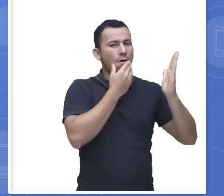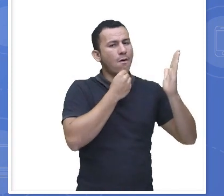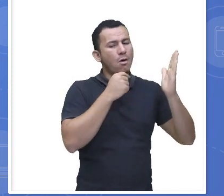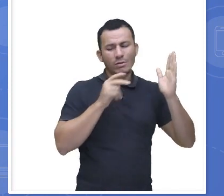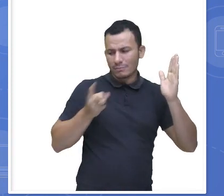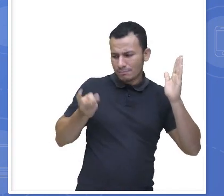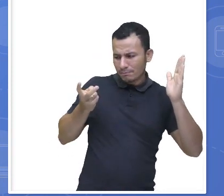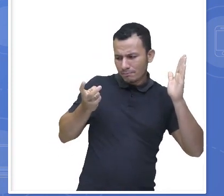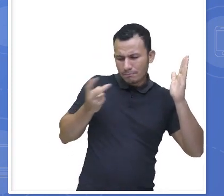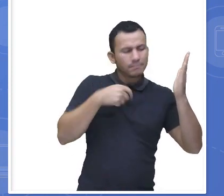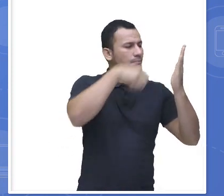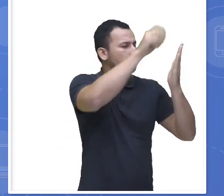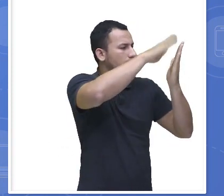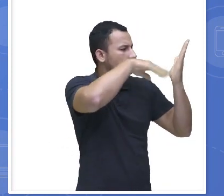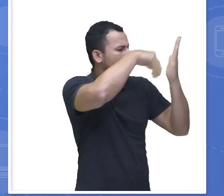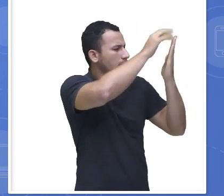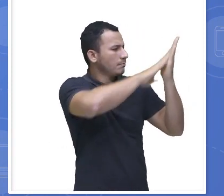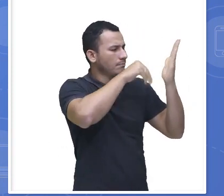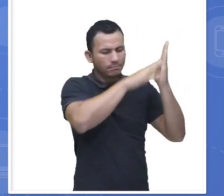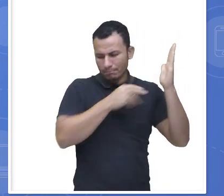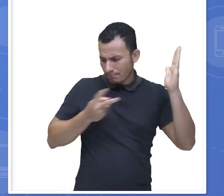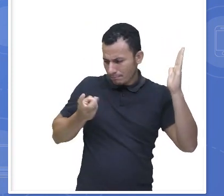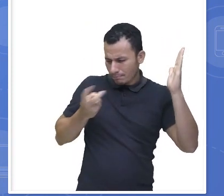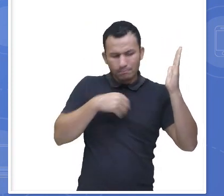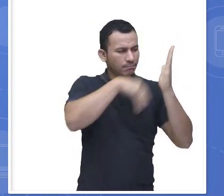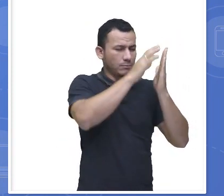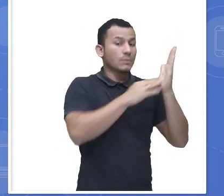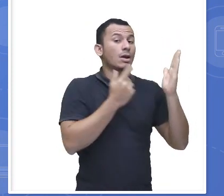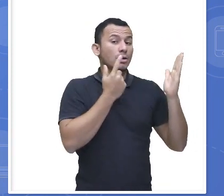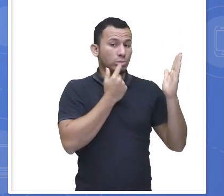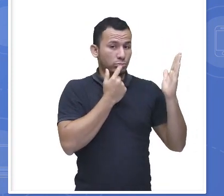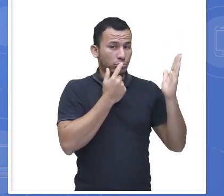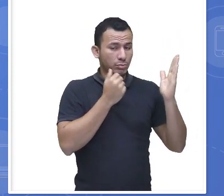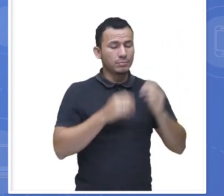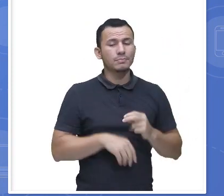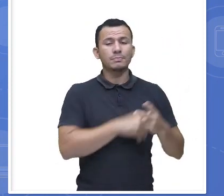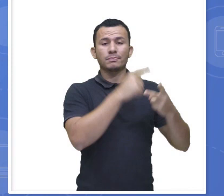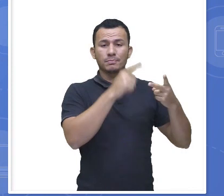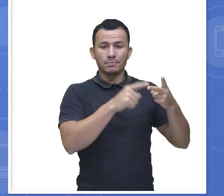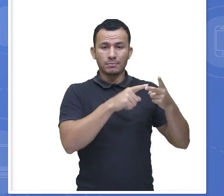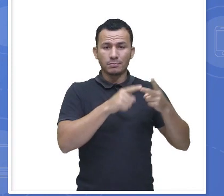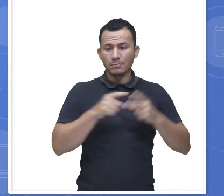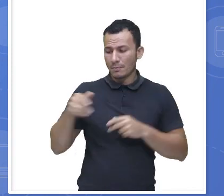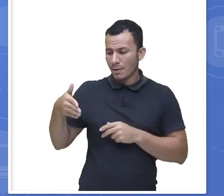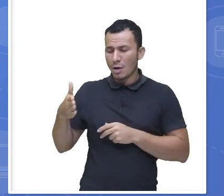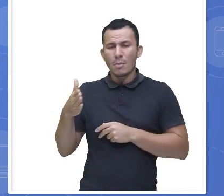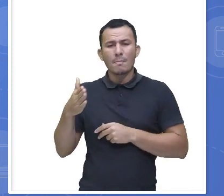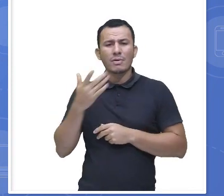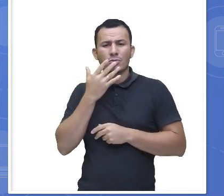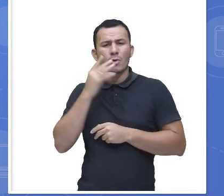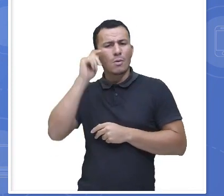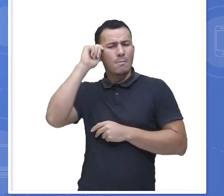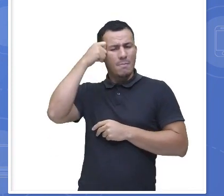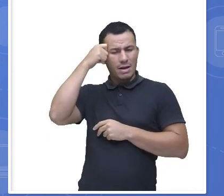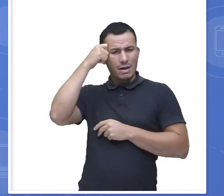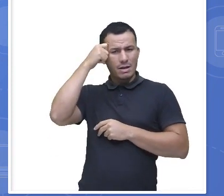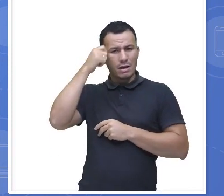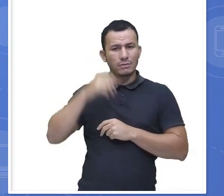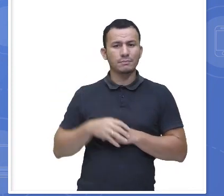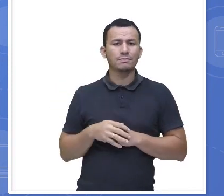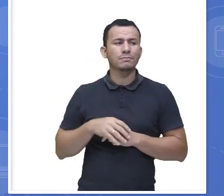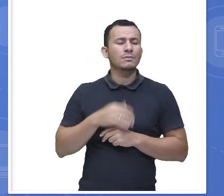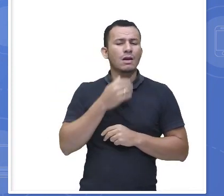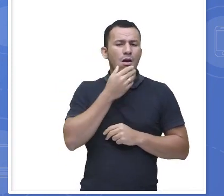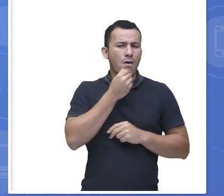estava observando e estava pintando lá, o peixe era vermelho. Segundo, o peixe cor preta, pintor, em que a